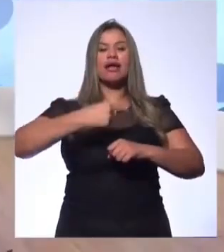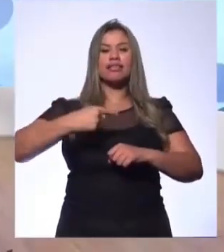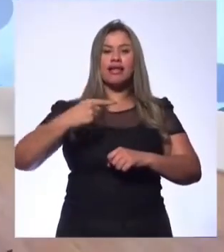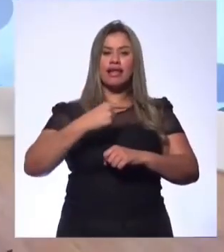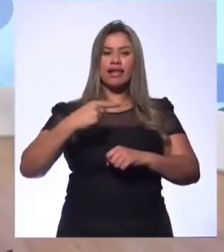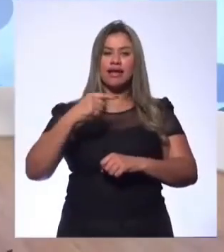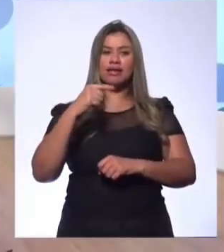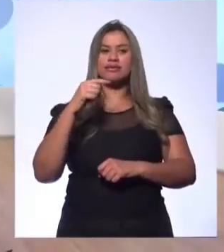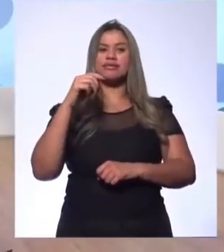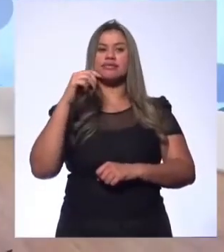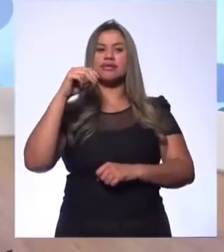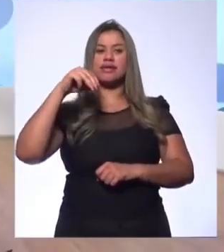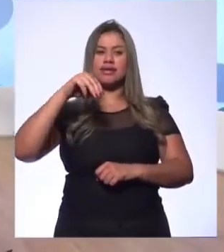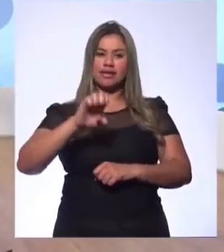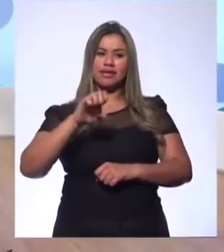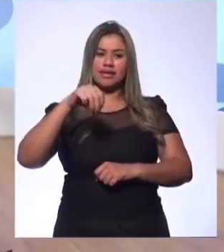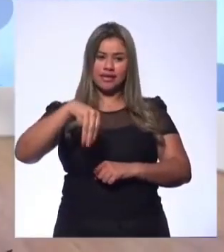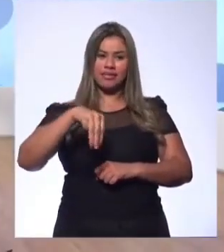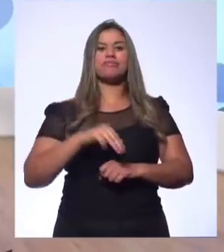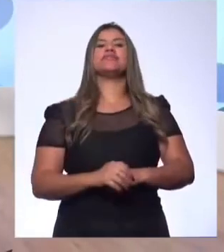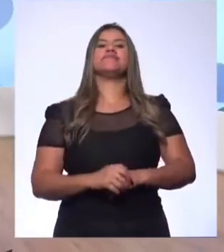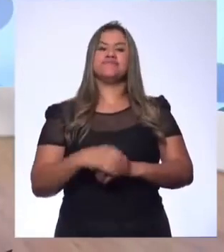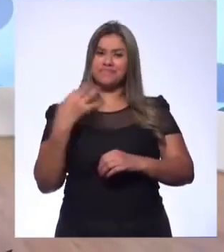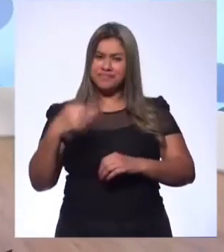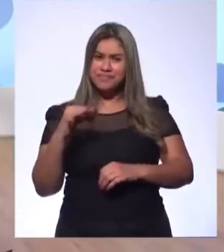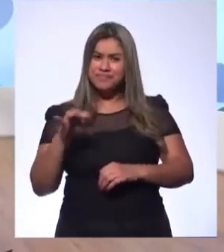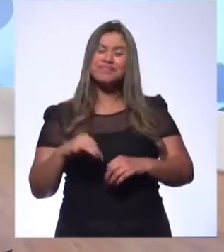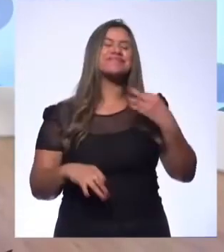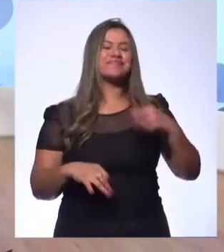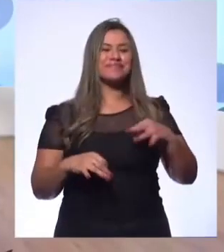Portuguesa, CMSP_EM. Estamos lá